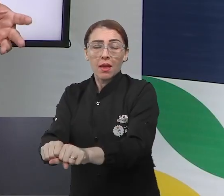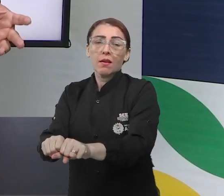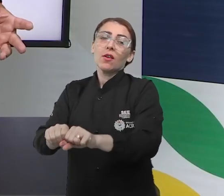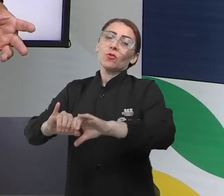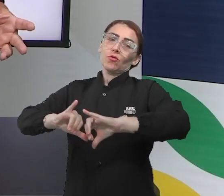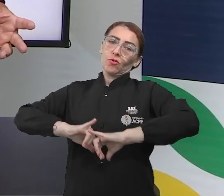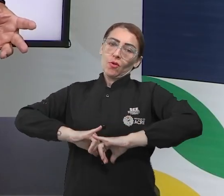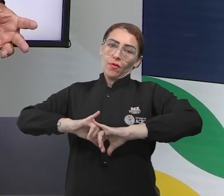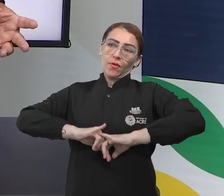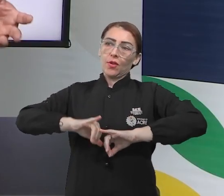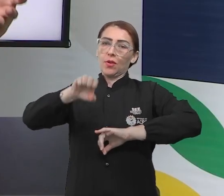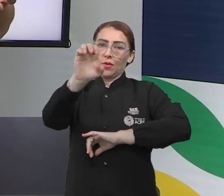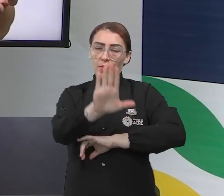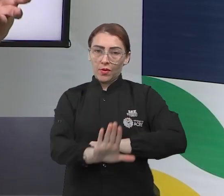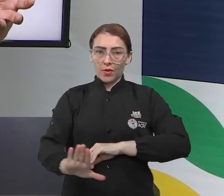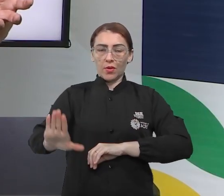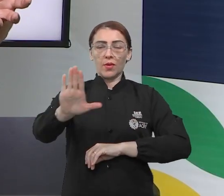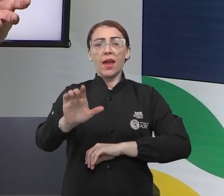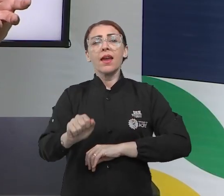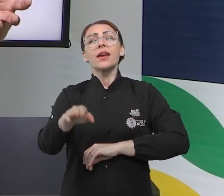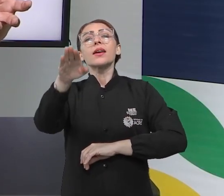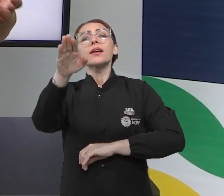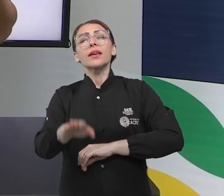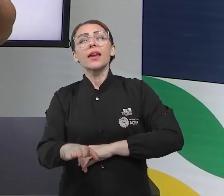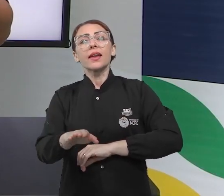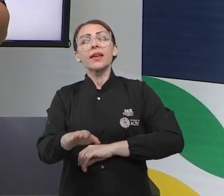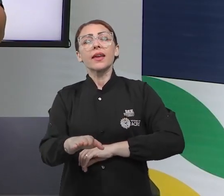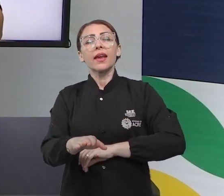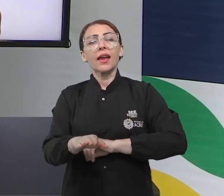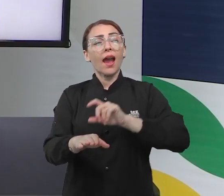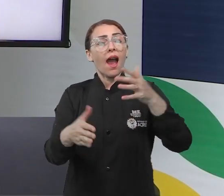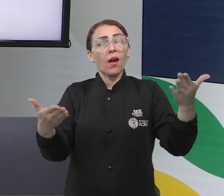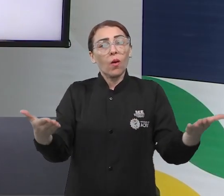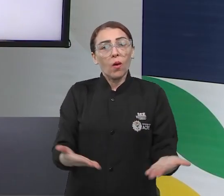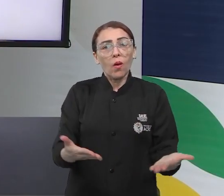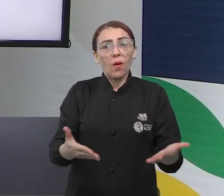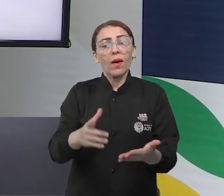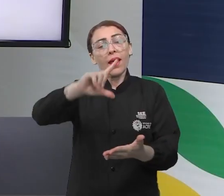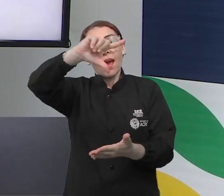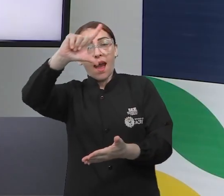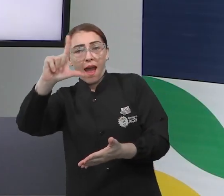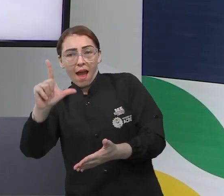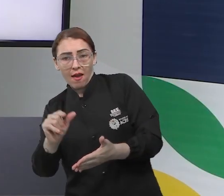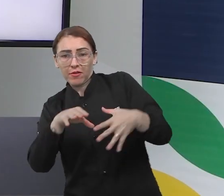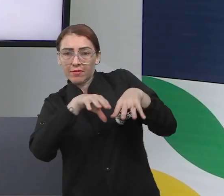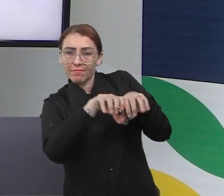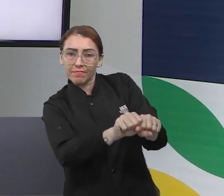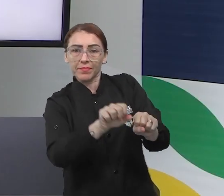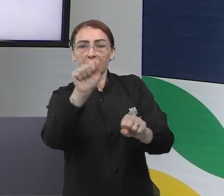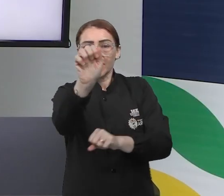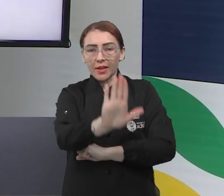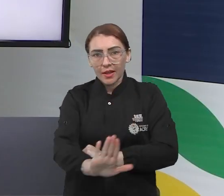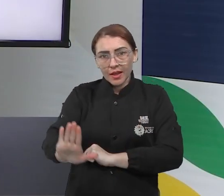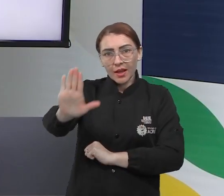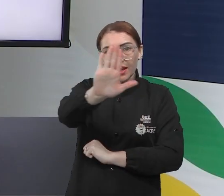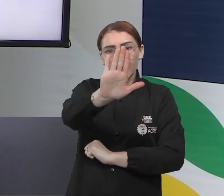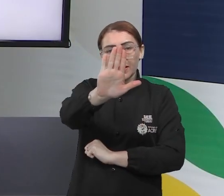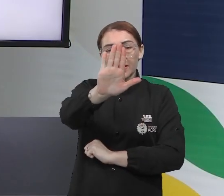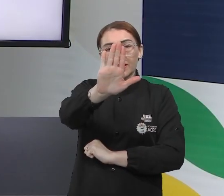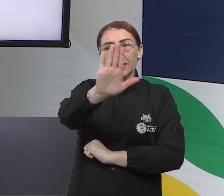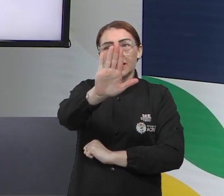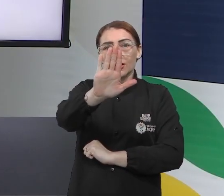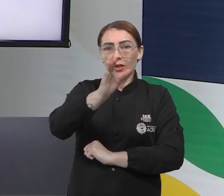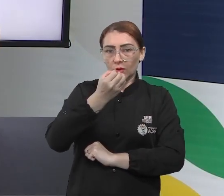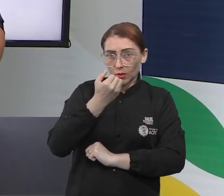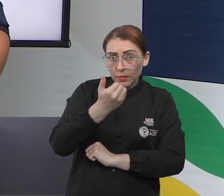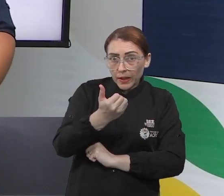o europeu. Quem é o colonizado? Agora é a África, é a Ásia. Tudo bem